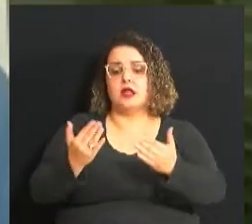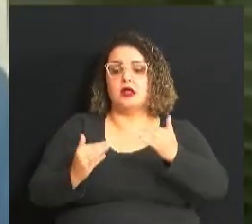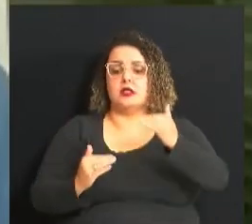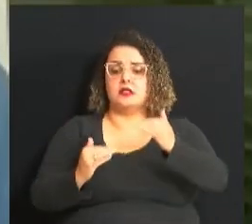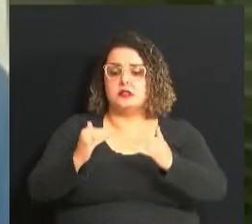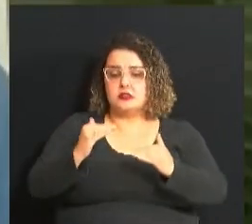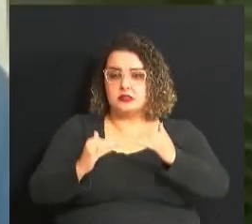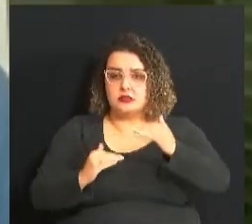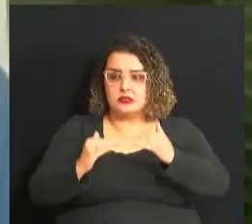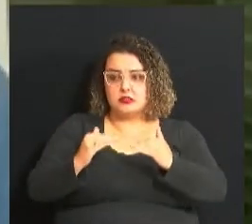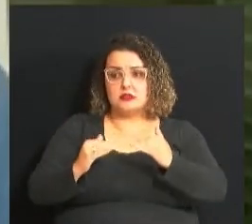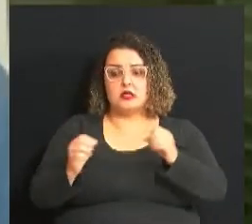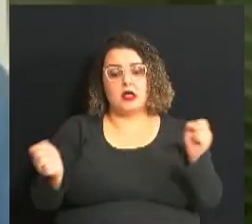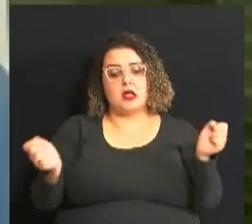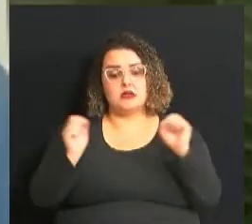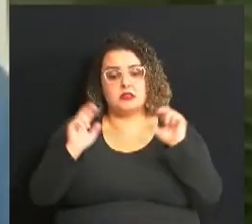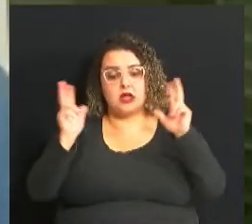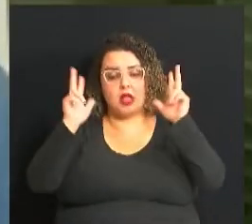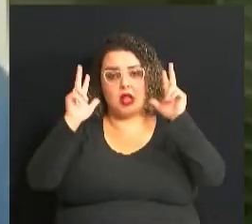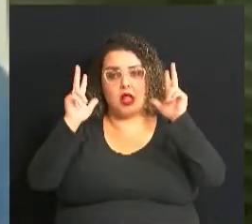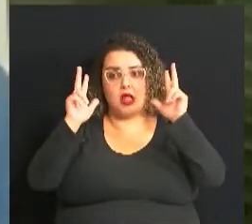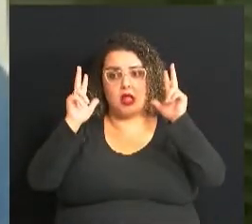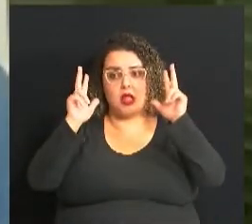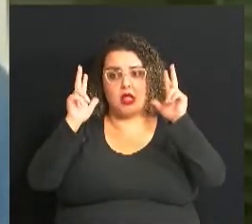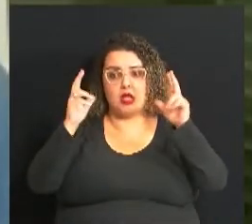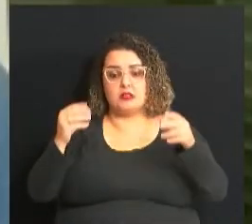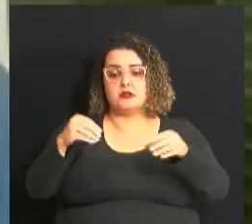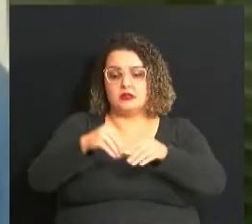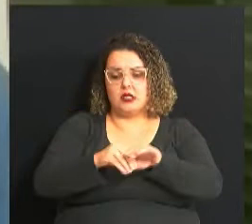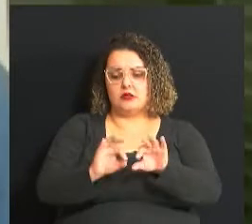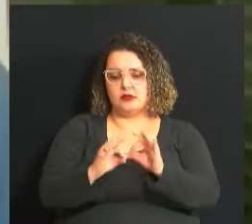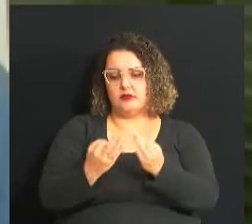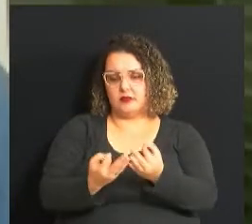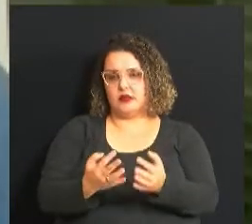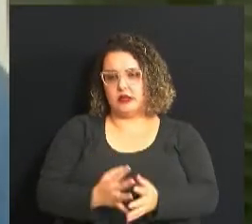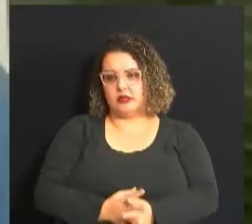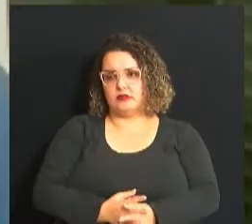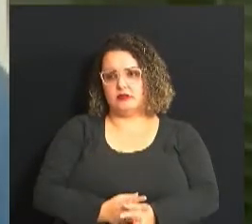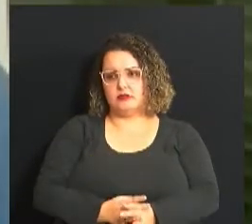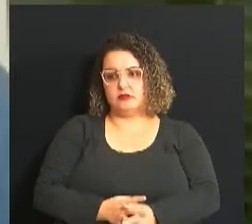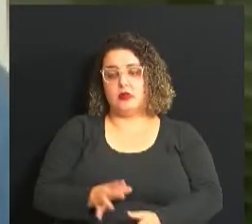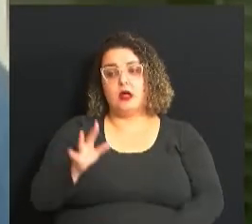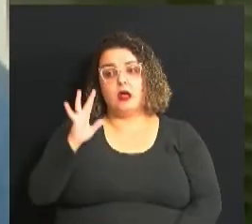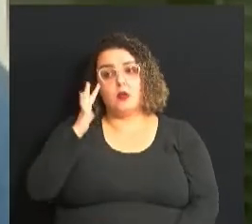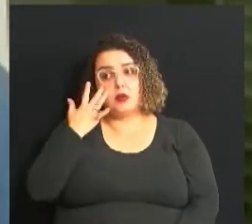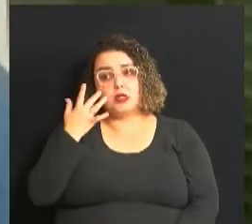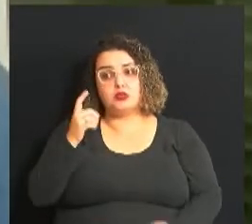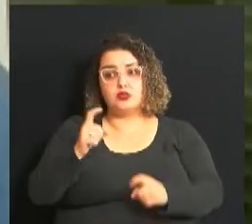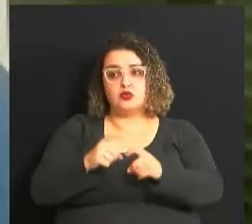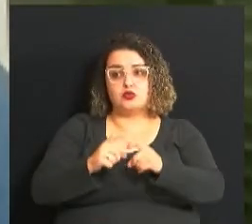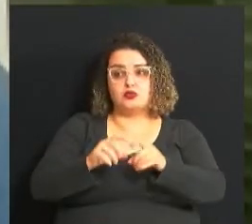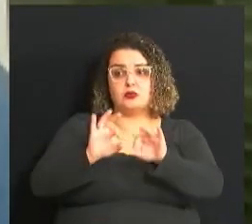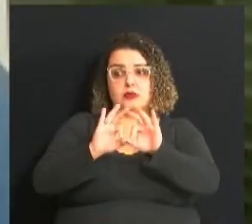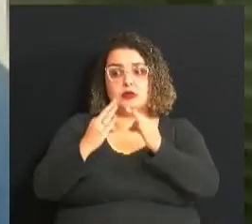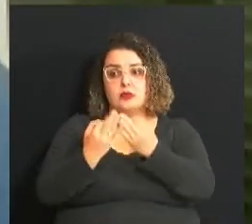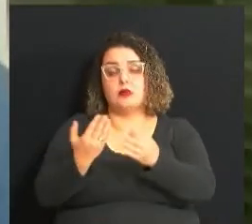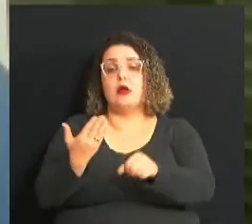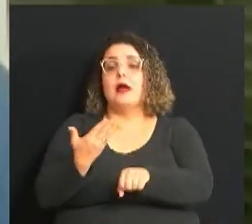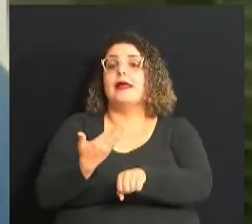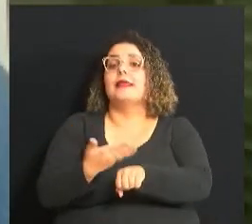dar esse alerta no seio familiar. Eu só acho que o médico de família tem que ser